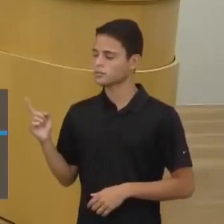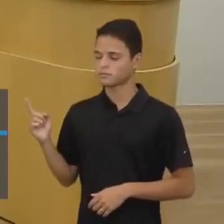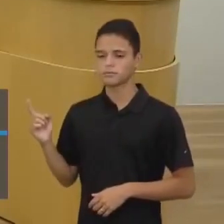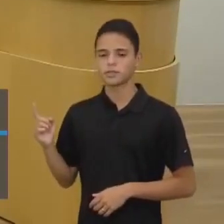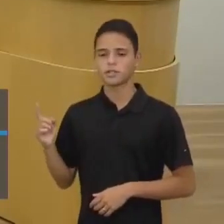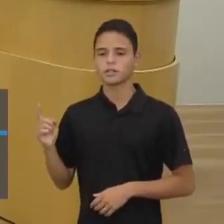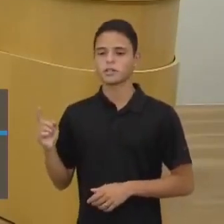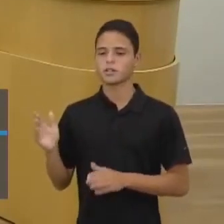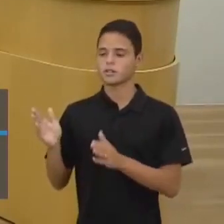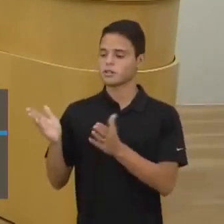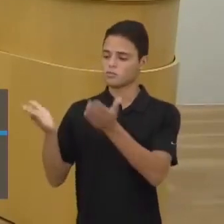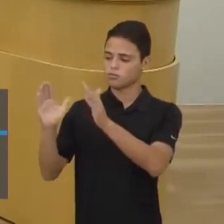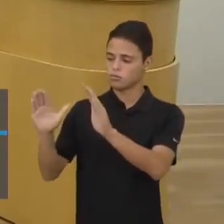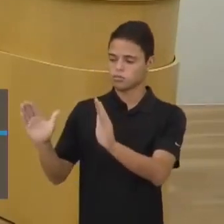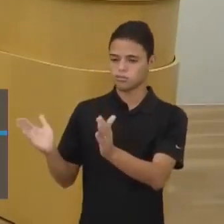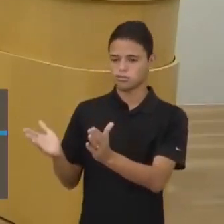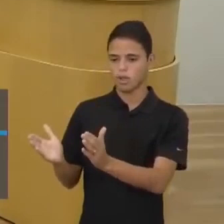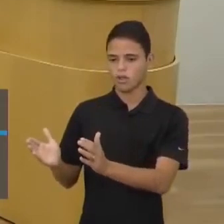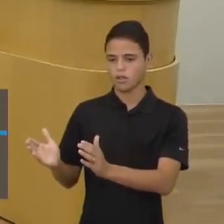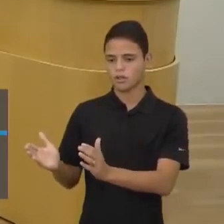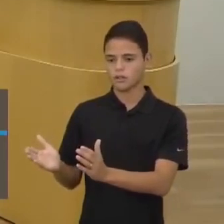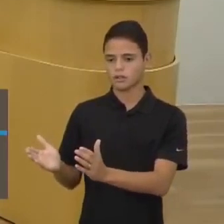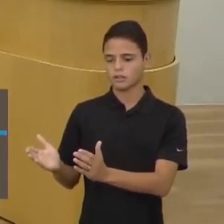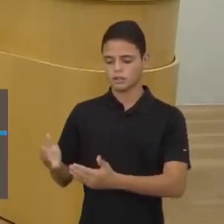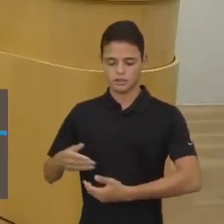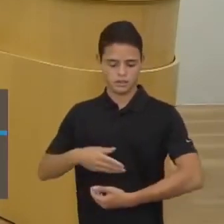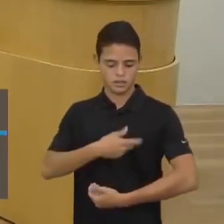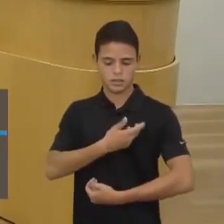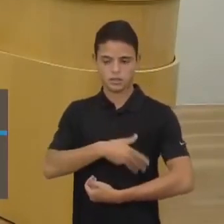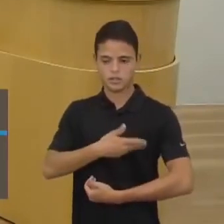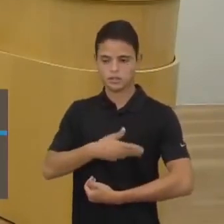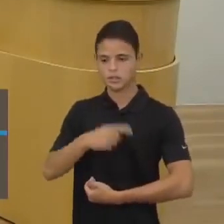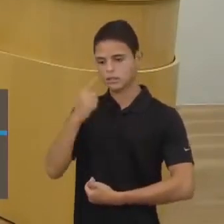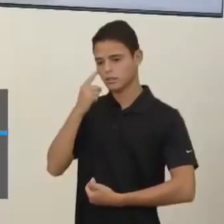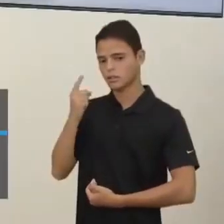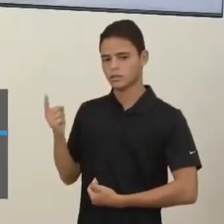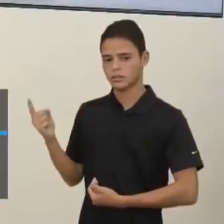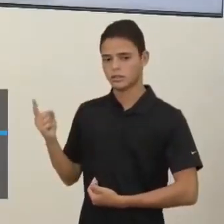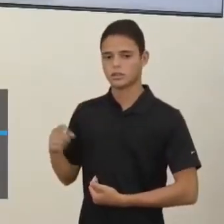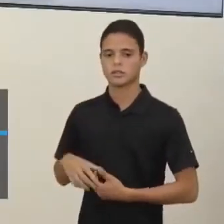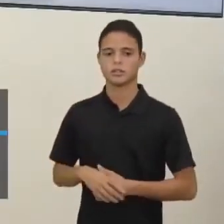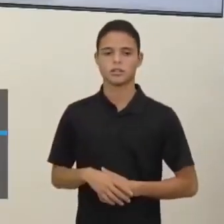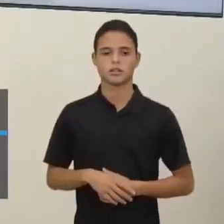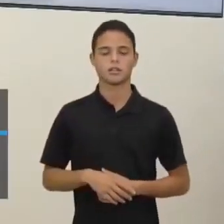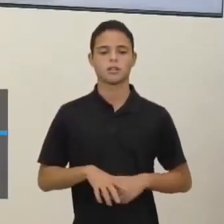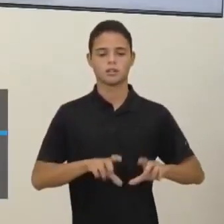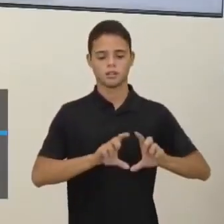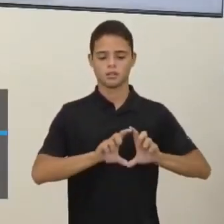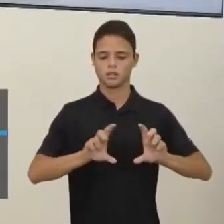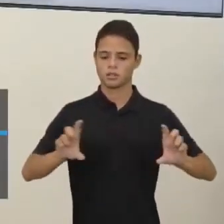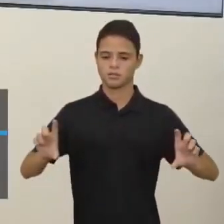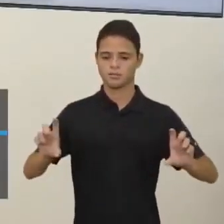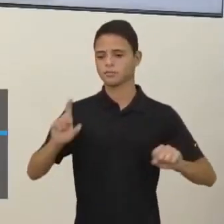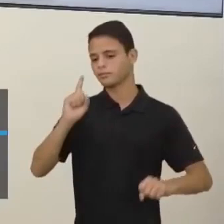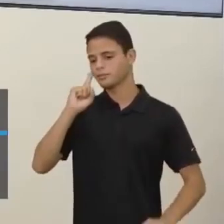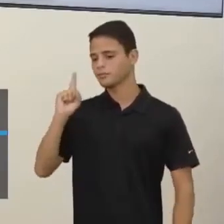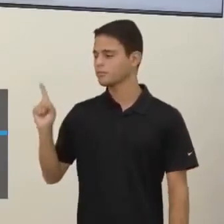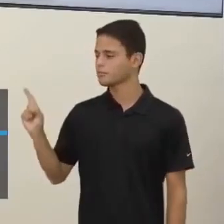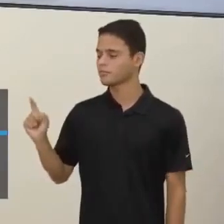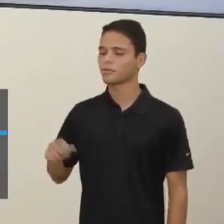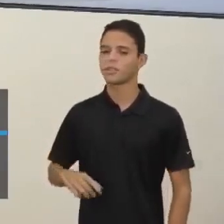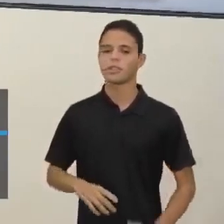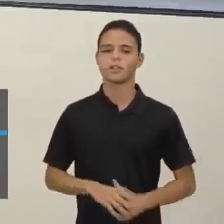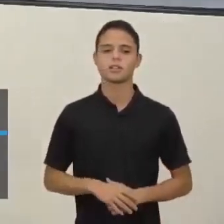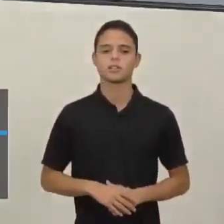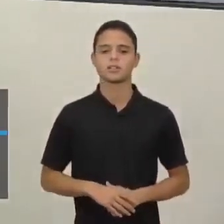Essa parte aqui, ó. Essa parte aqui, como acho que a maioria de vocês já sabe, é o braço. E,